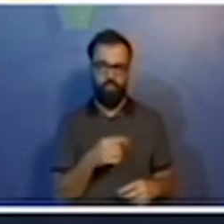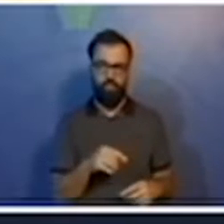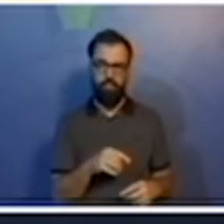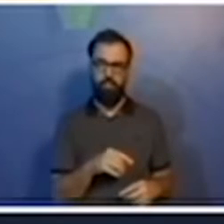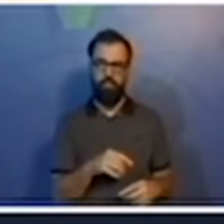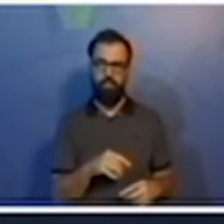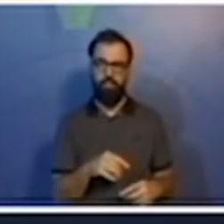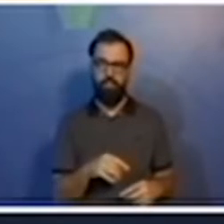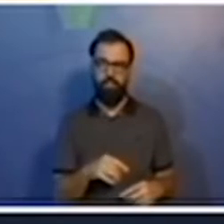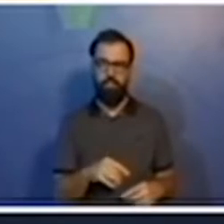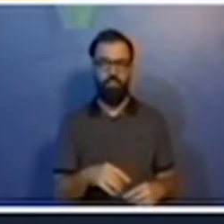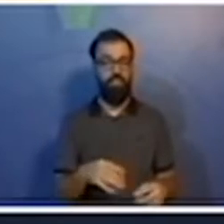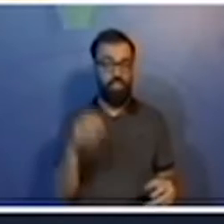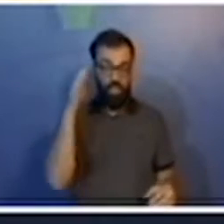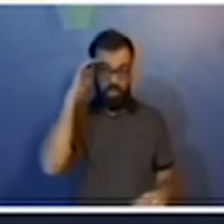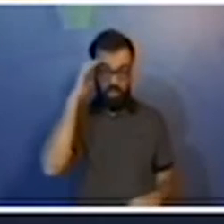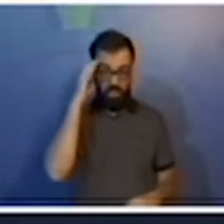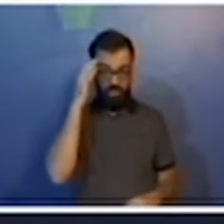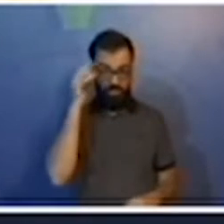medida do seu complemento. Eita!